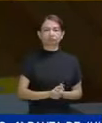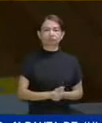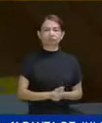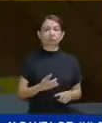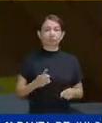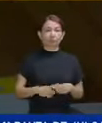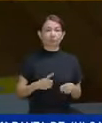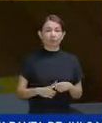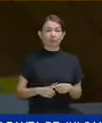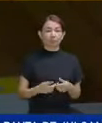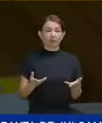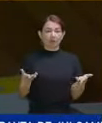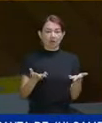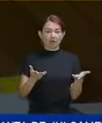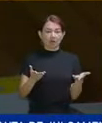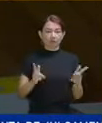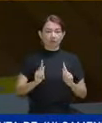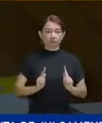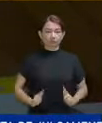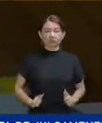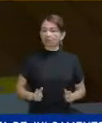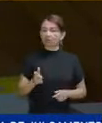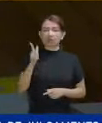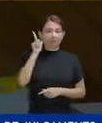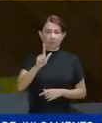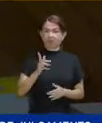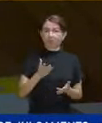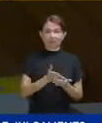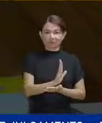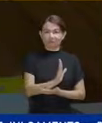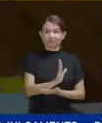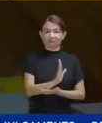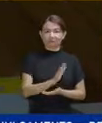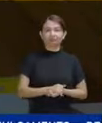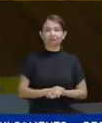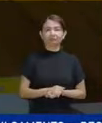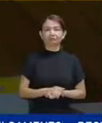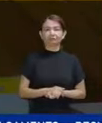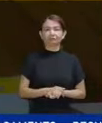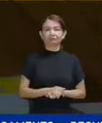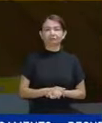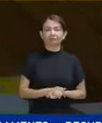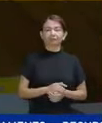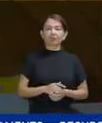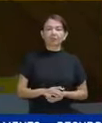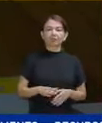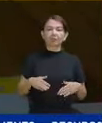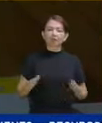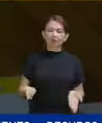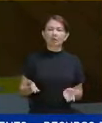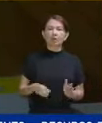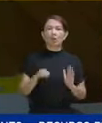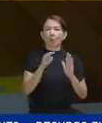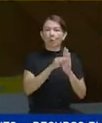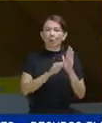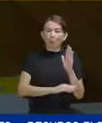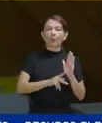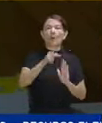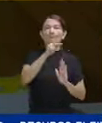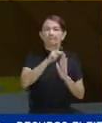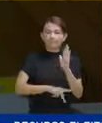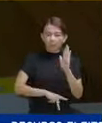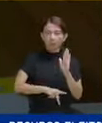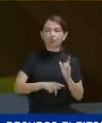a fim de que o atual gestor não seja eleito. Argumentou que houve extrapolação na exposição de seus projetos políticos,